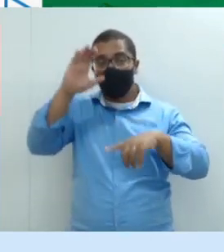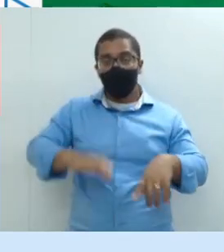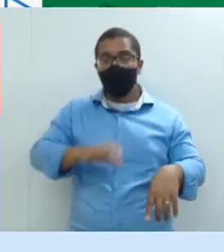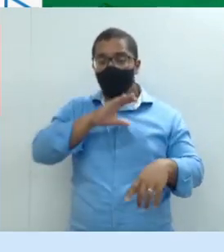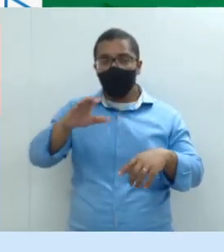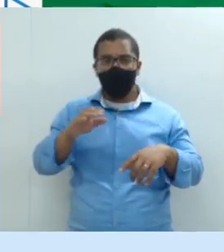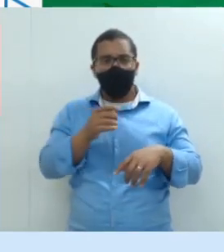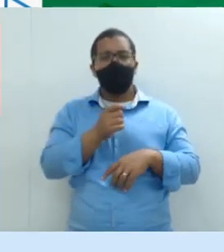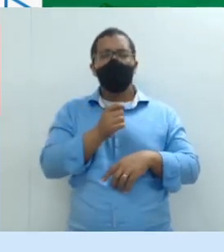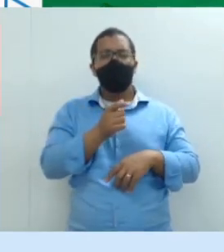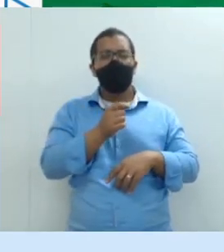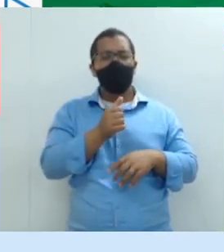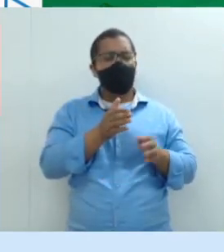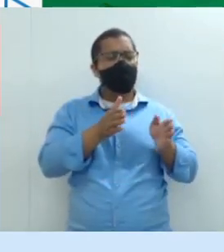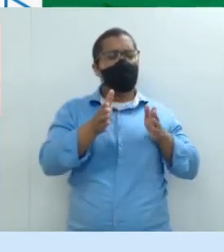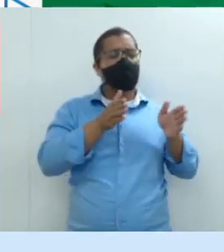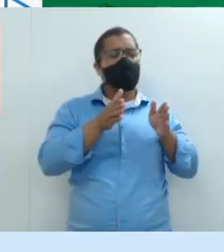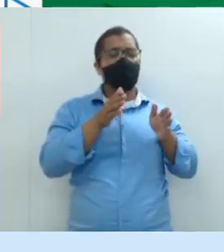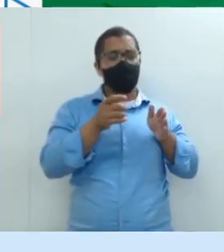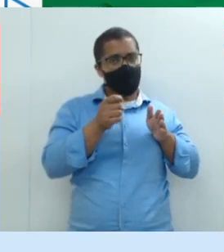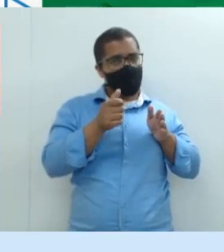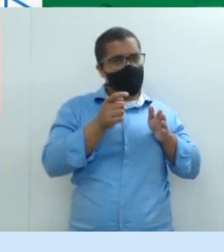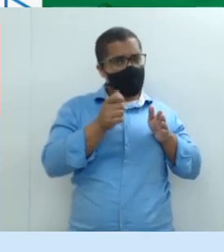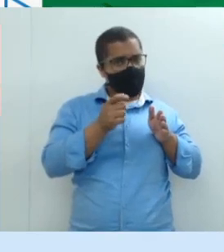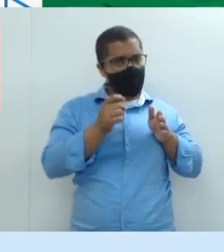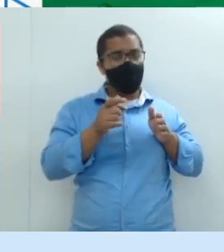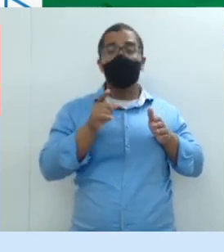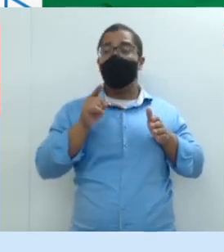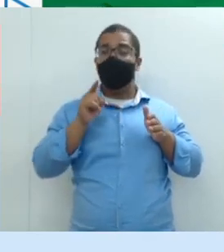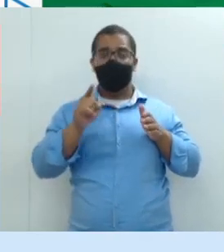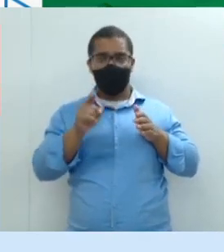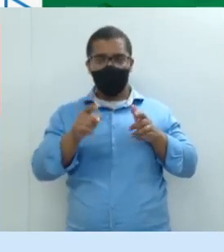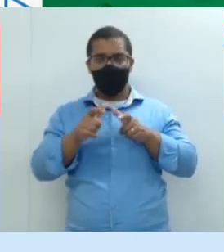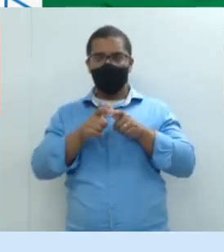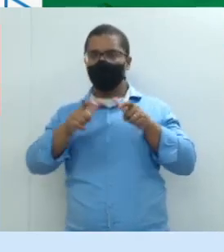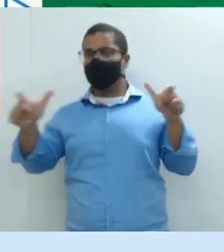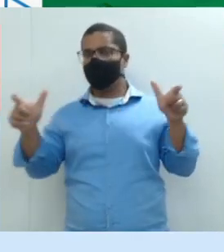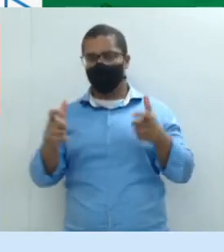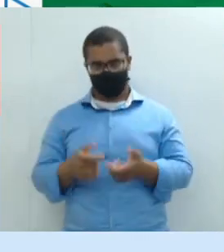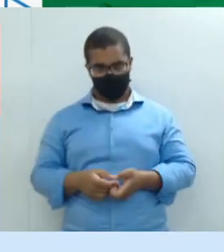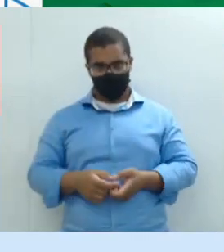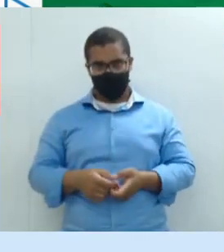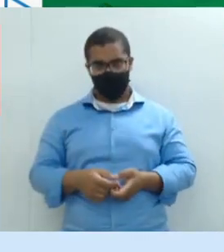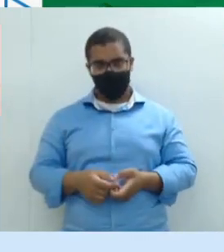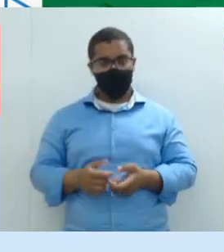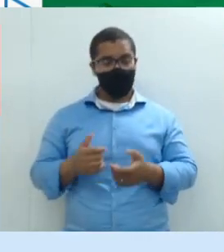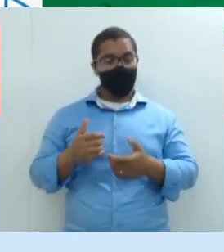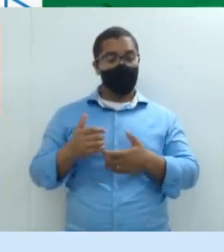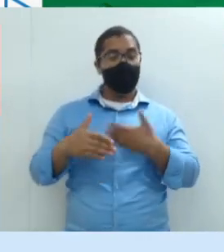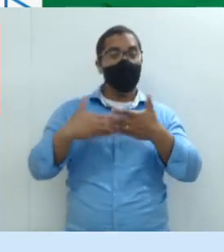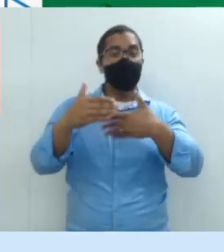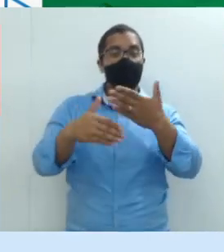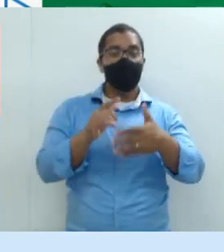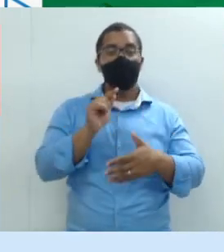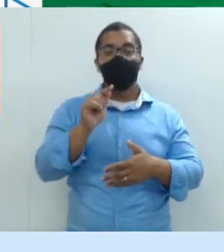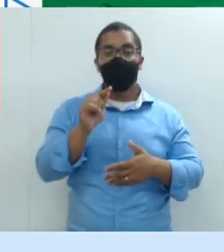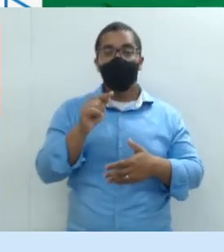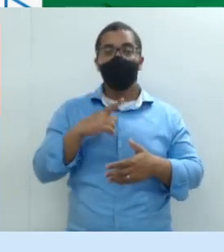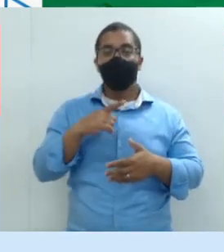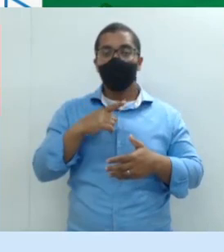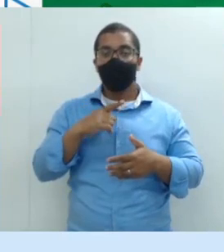pouco tempo, entre aspas aqui, né, durante esse lapso temporal, ela vai crescer. Ao passo em que ela se institucionaliza, irá